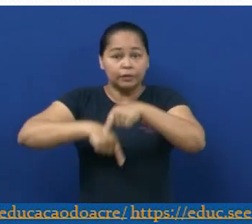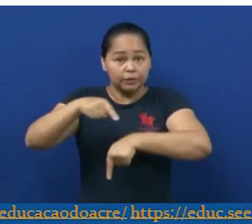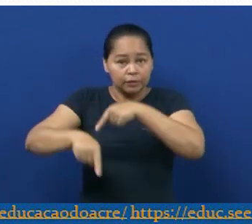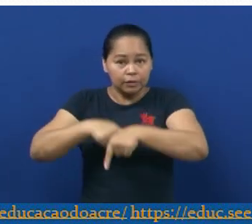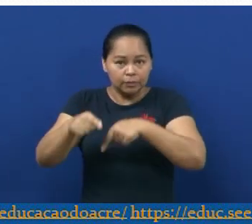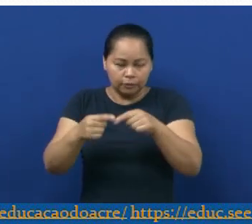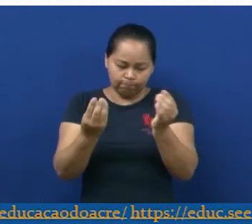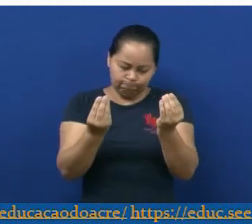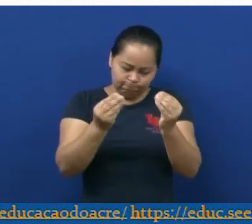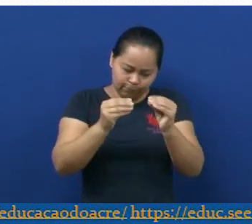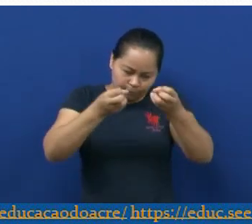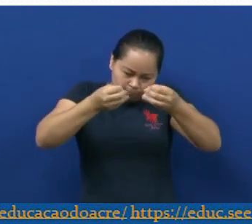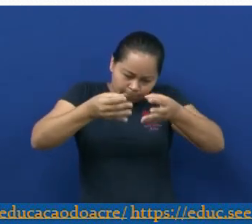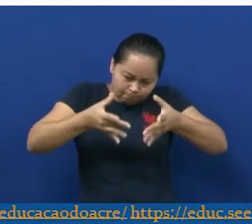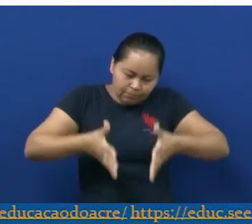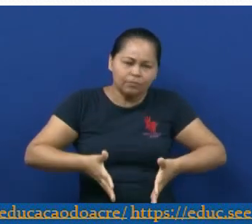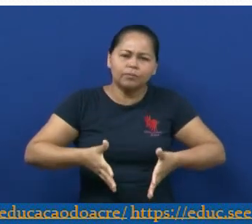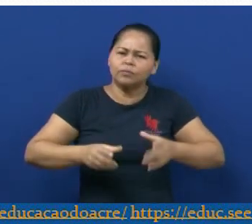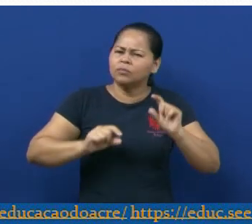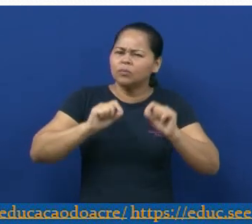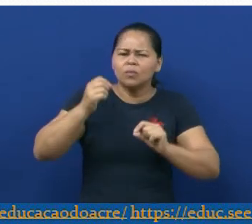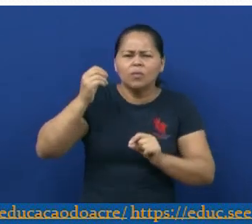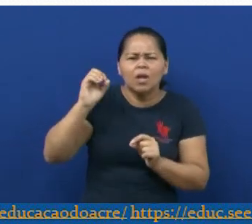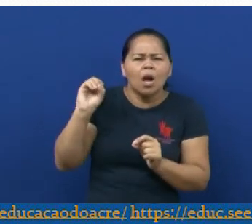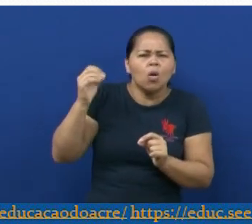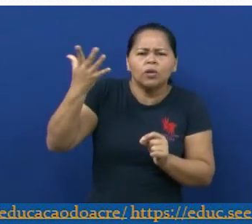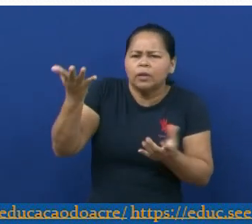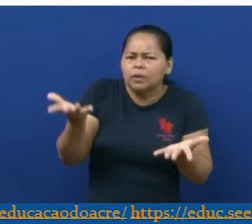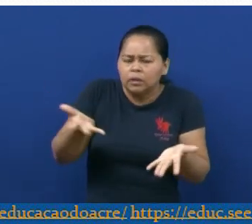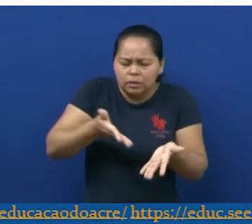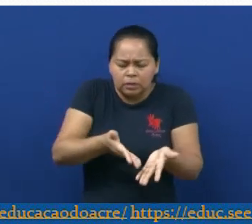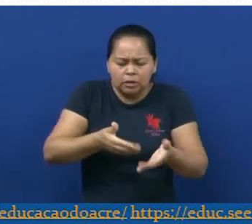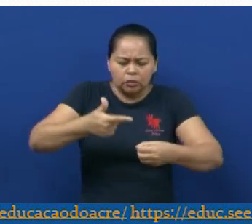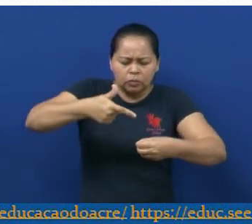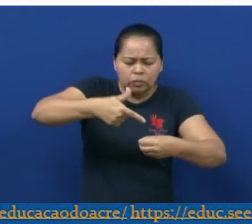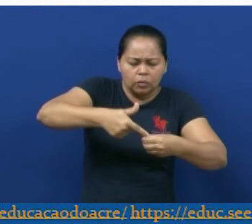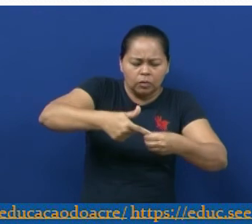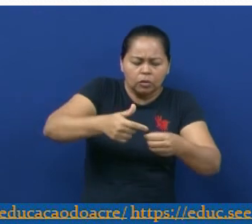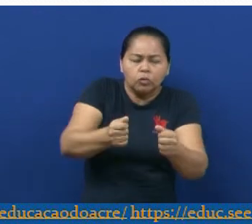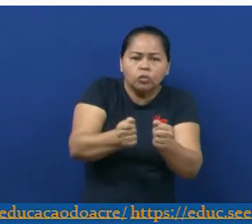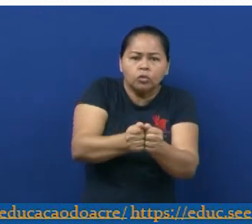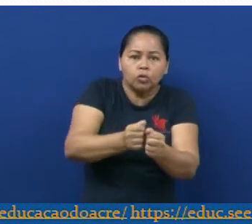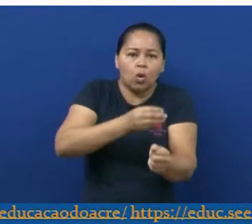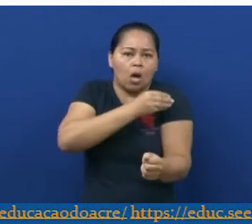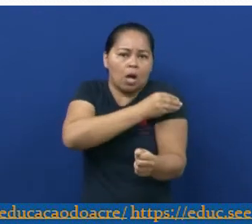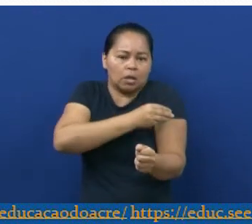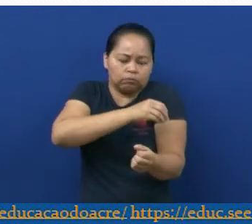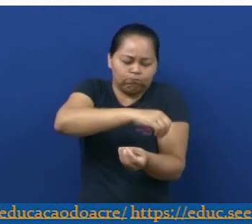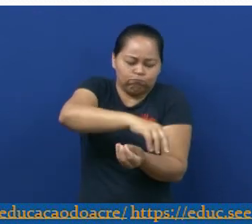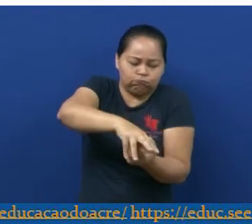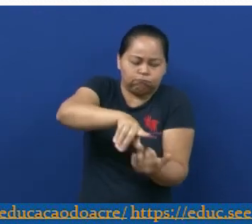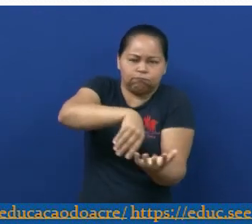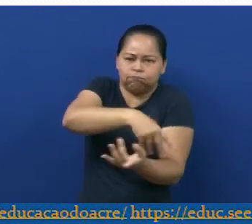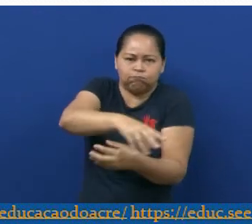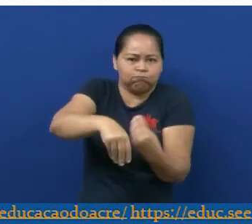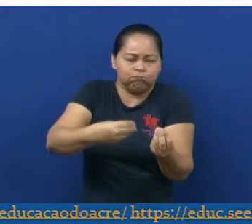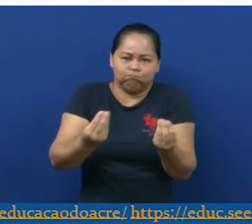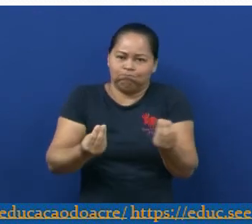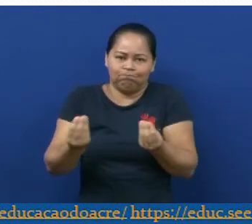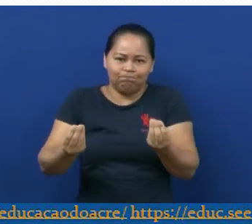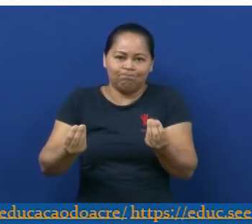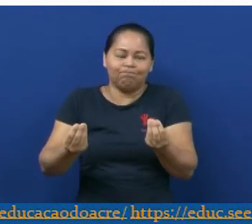uma explicação. O que acontece com o álcool presente na gasolina quando misturamos água a ela? E o